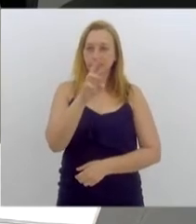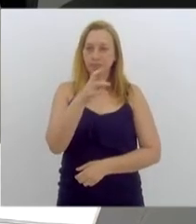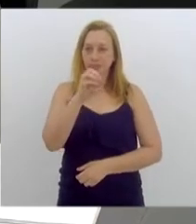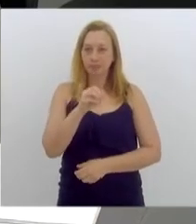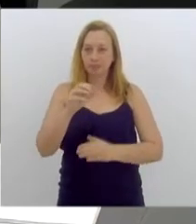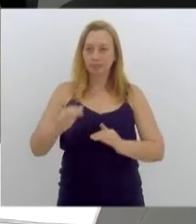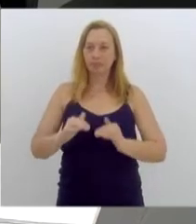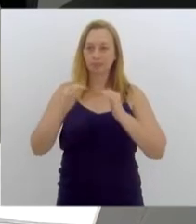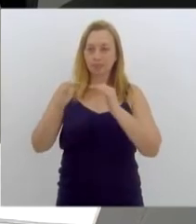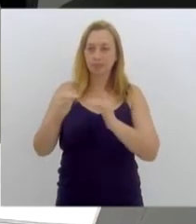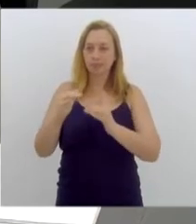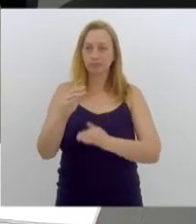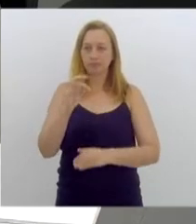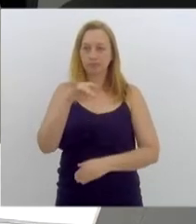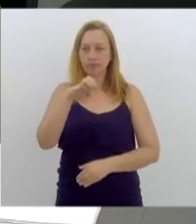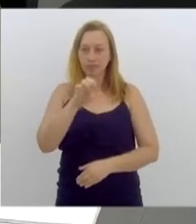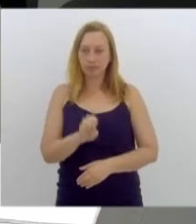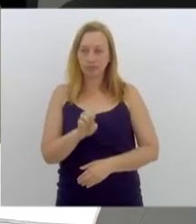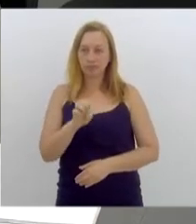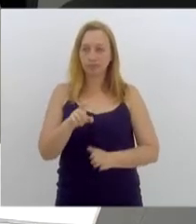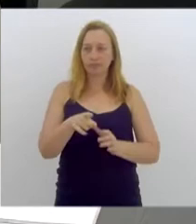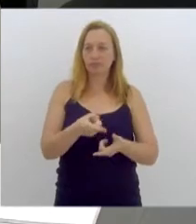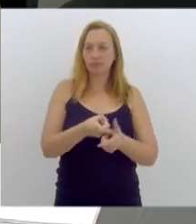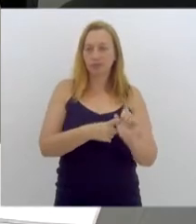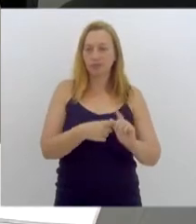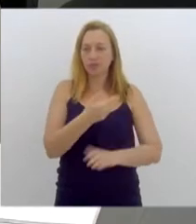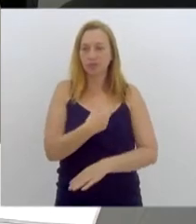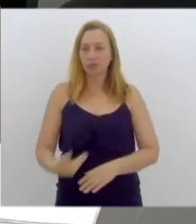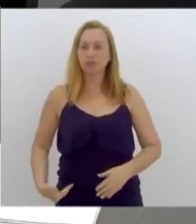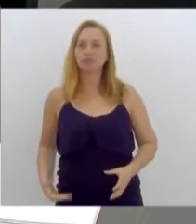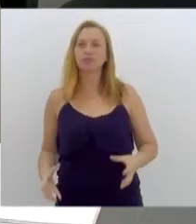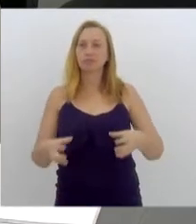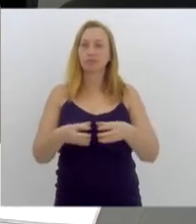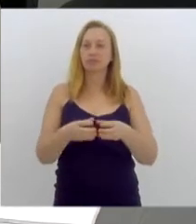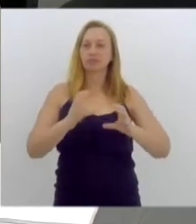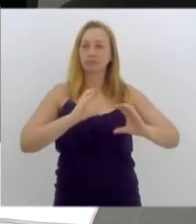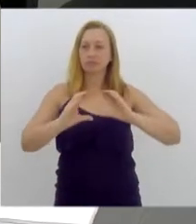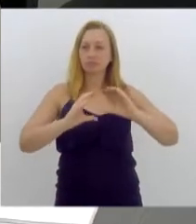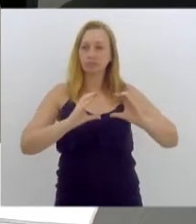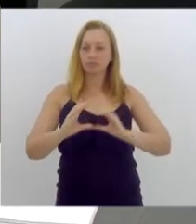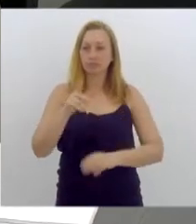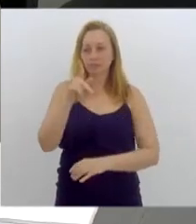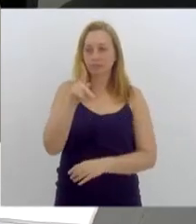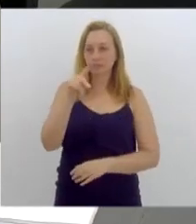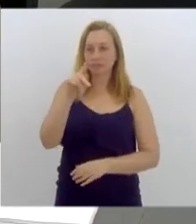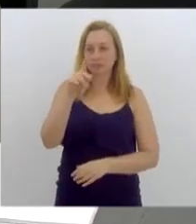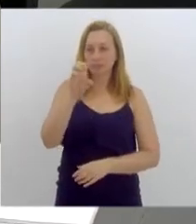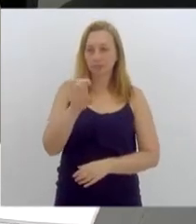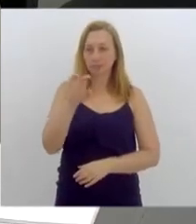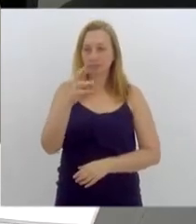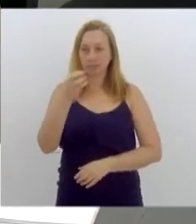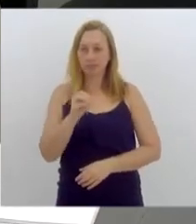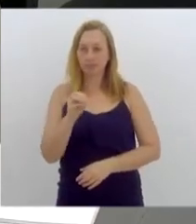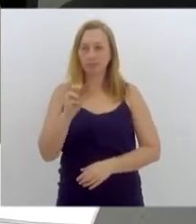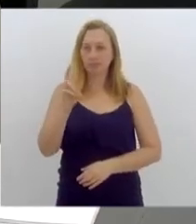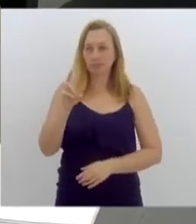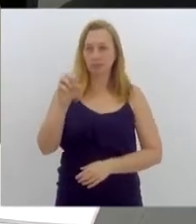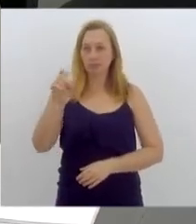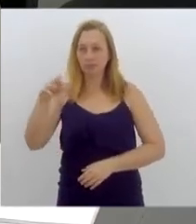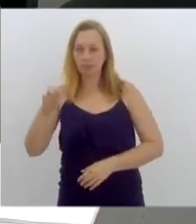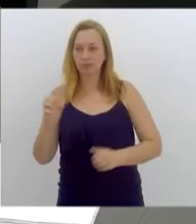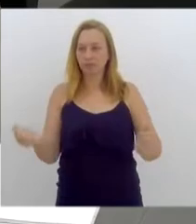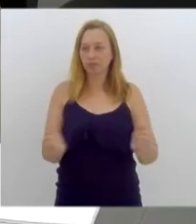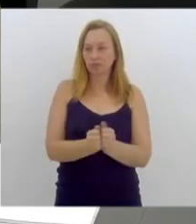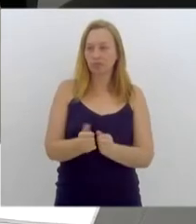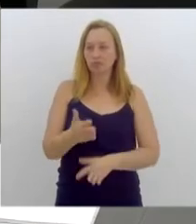o meu superintendente da dívida pública e a equipe de comunicação e o Pedro do Vale também presente aqui comigo para